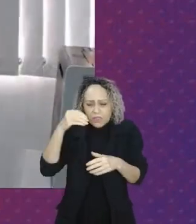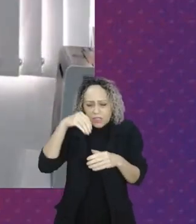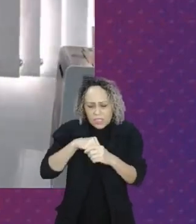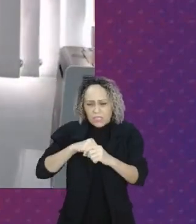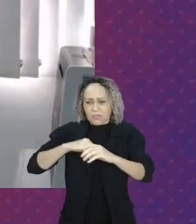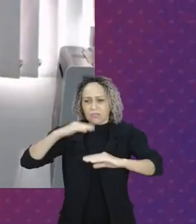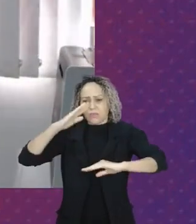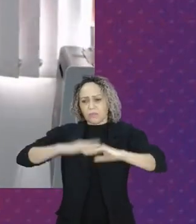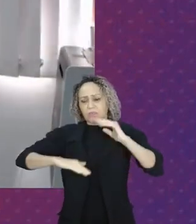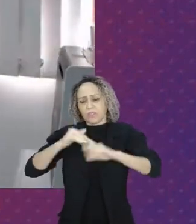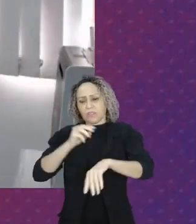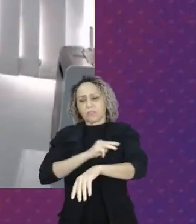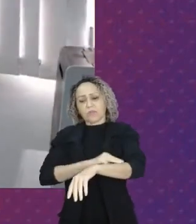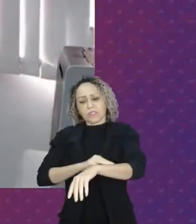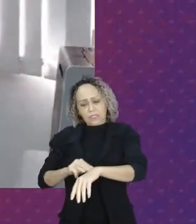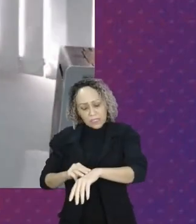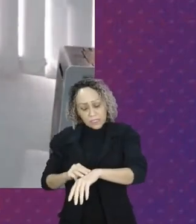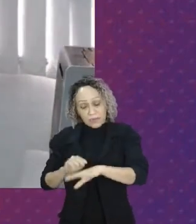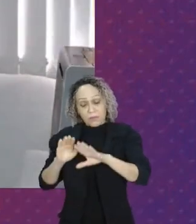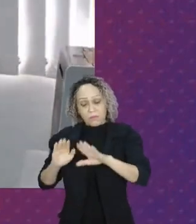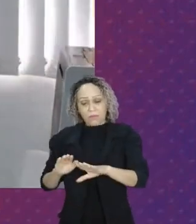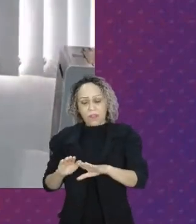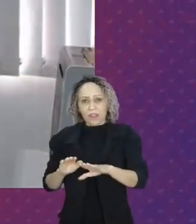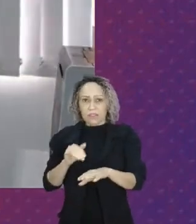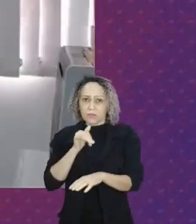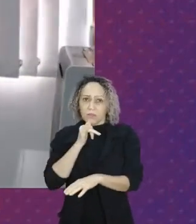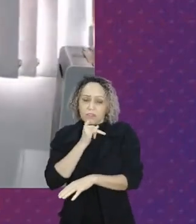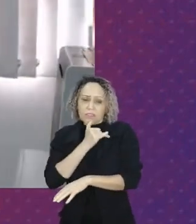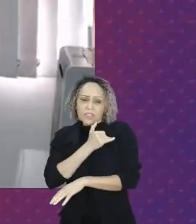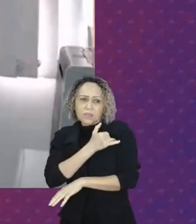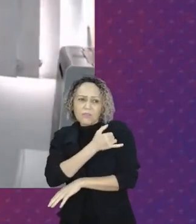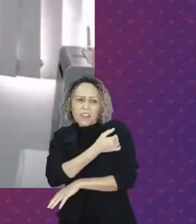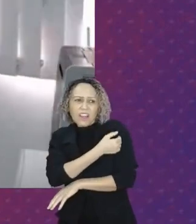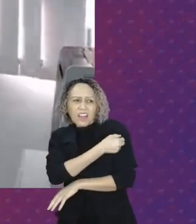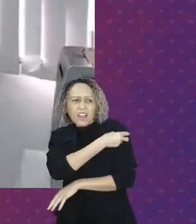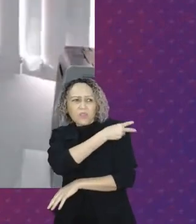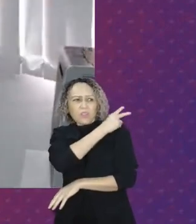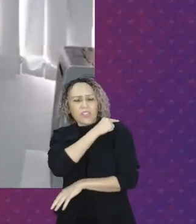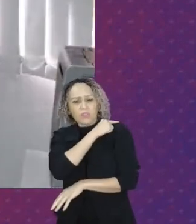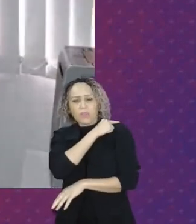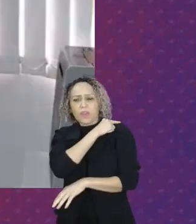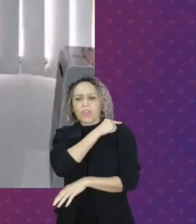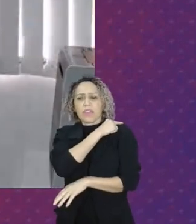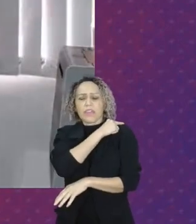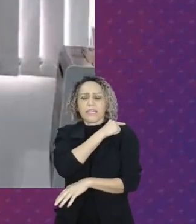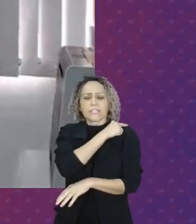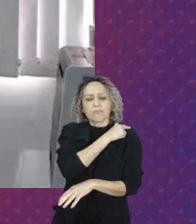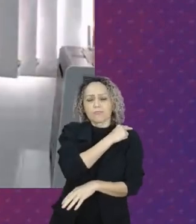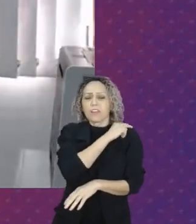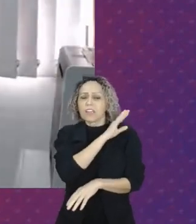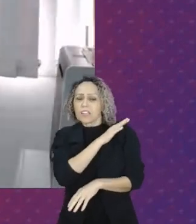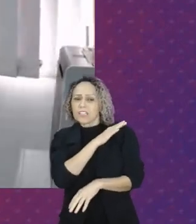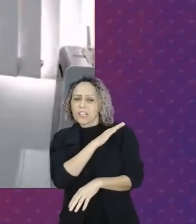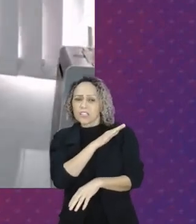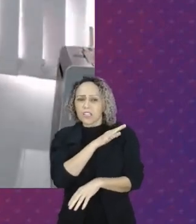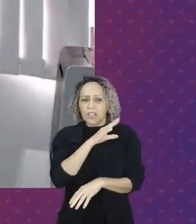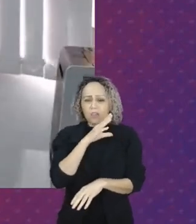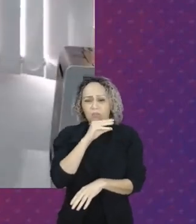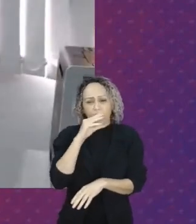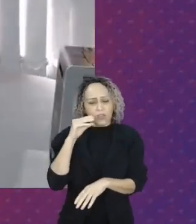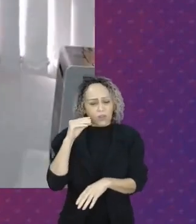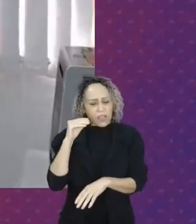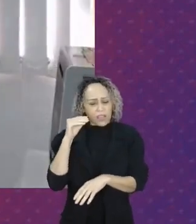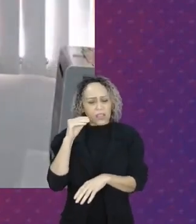mais entrada, né, a partir dos anos finais e no ensino médio, porque já são adolescentes, pré-adolescentes e adolescentes,